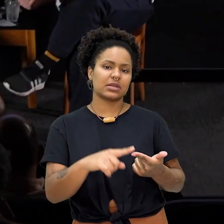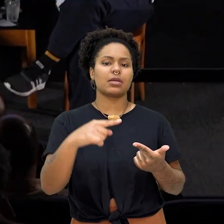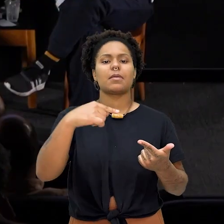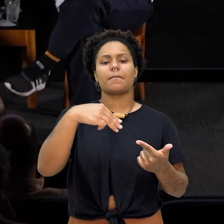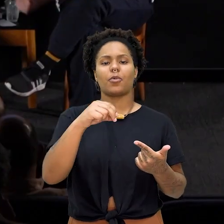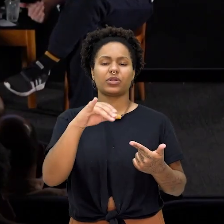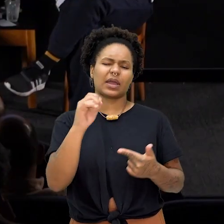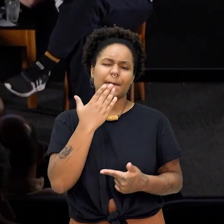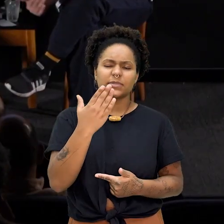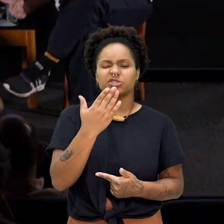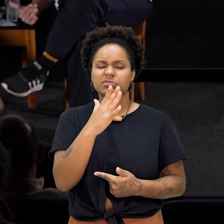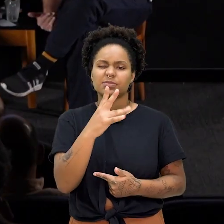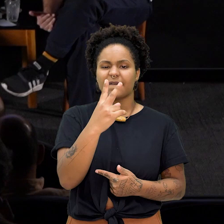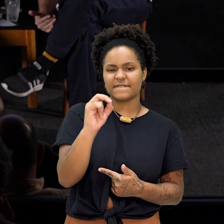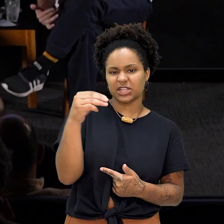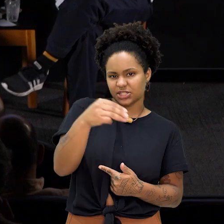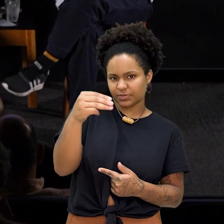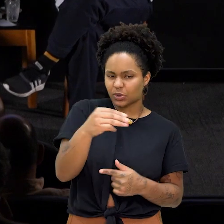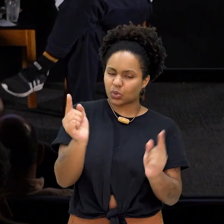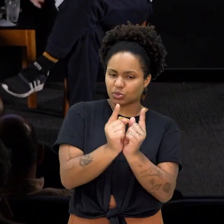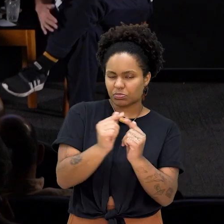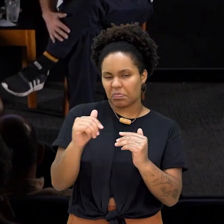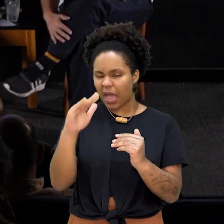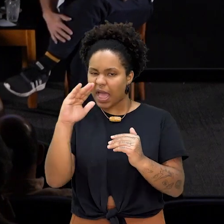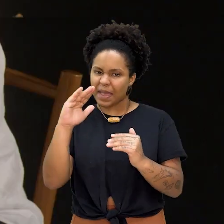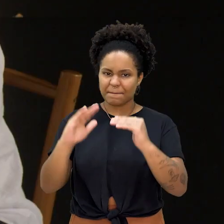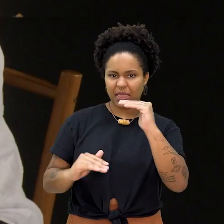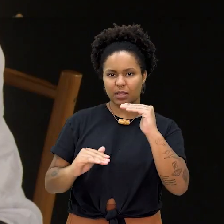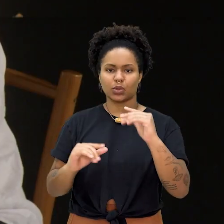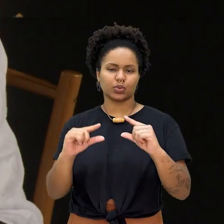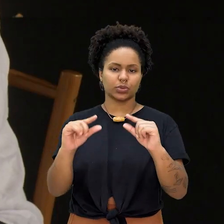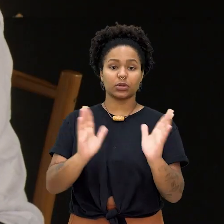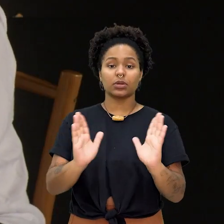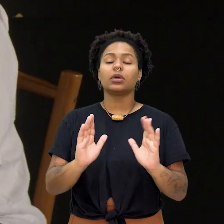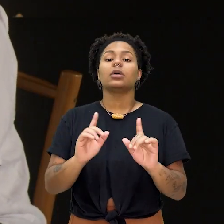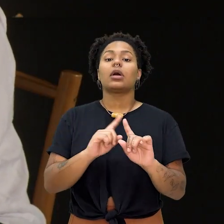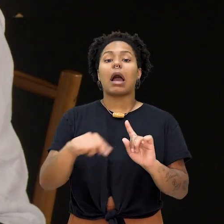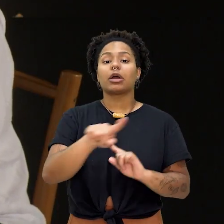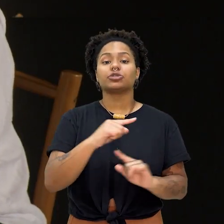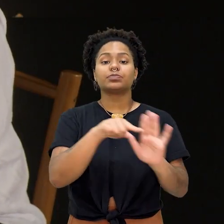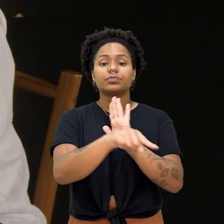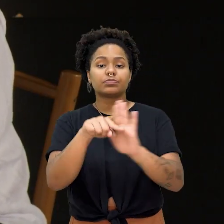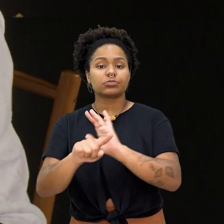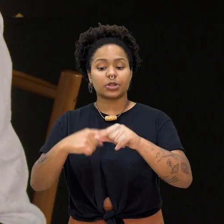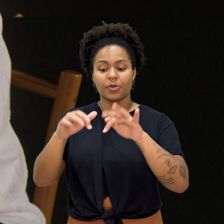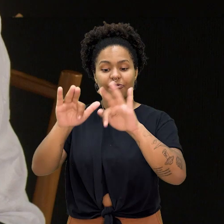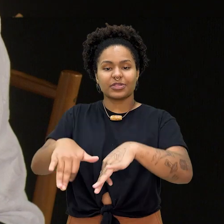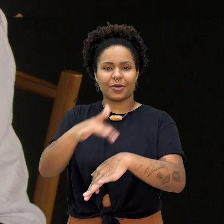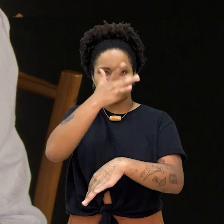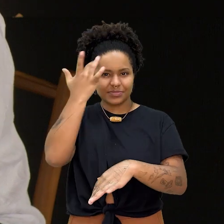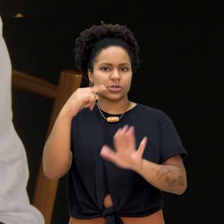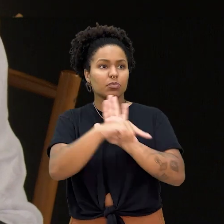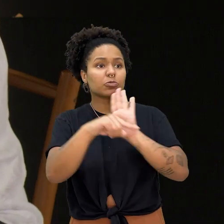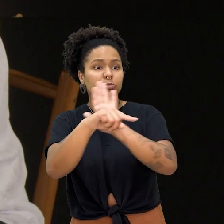20 minutos para cada no início, ou mais ou menos, um pouquinho, para que a gente tenha perguntas ao final do